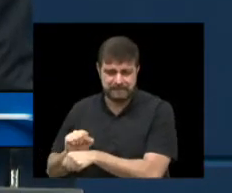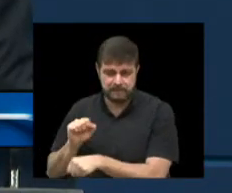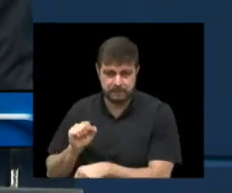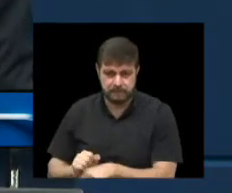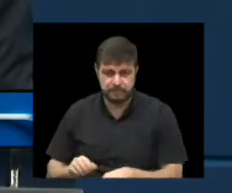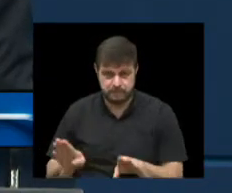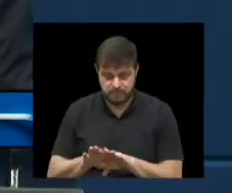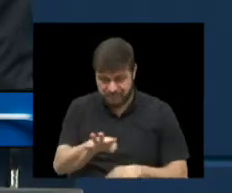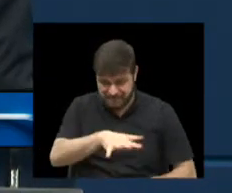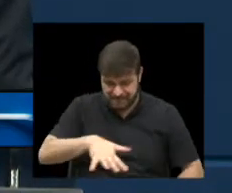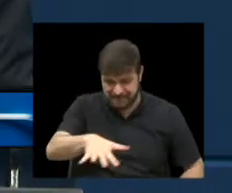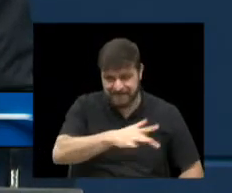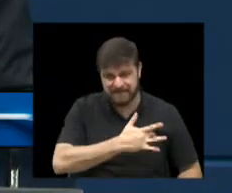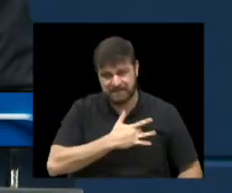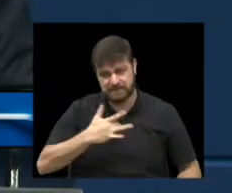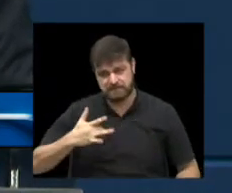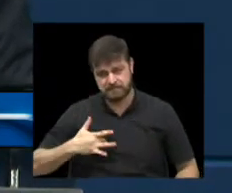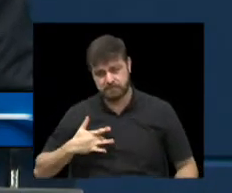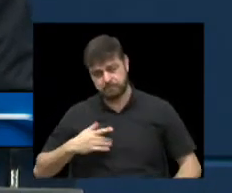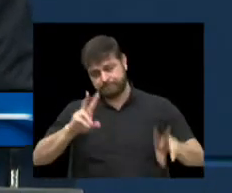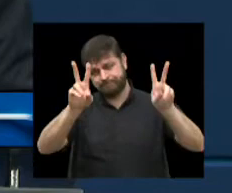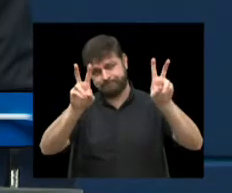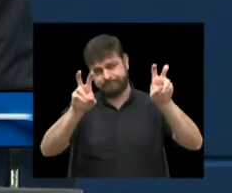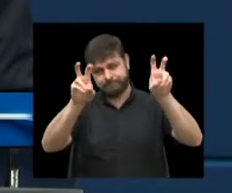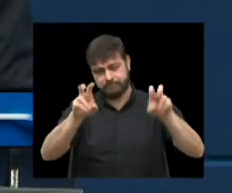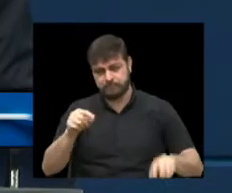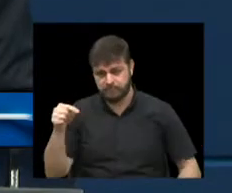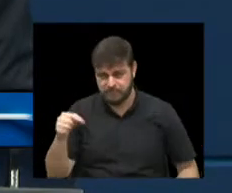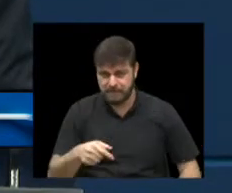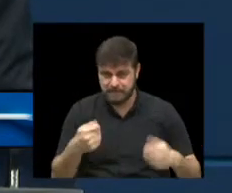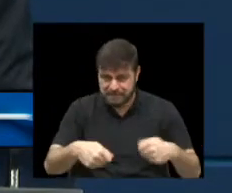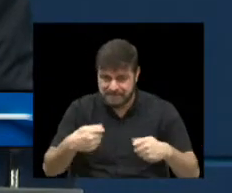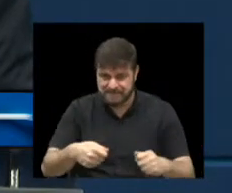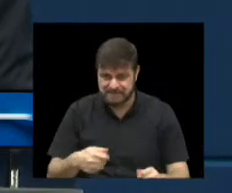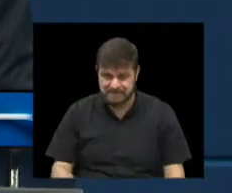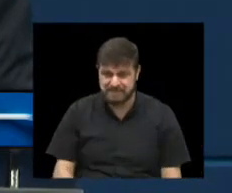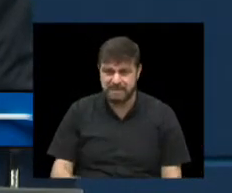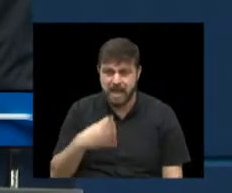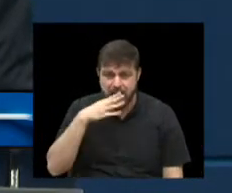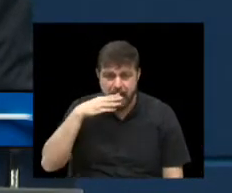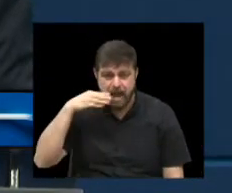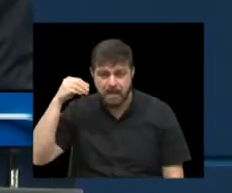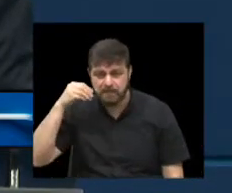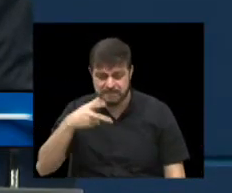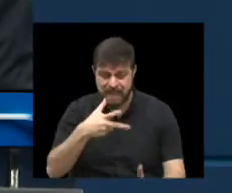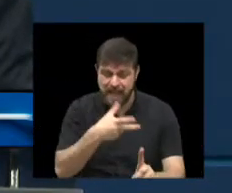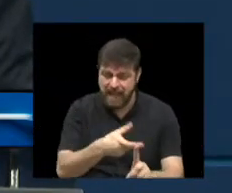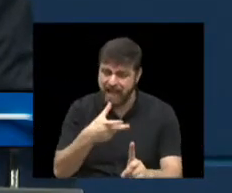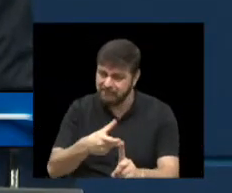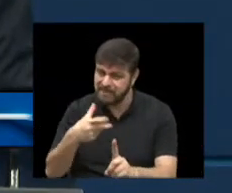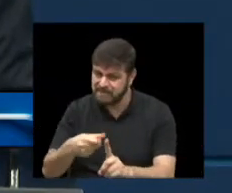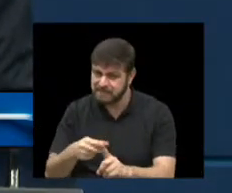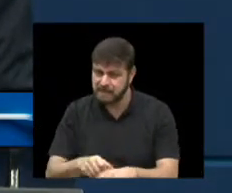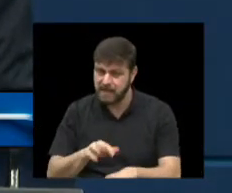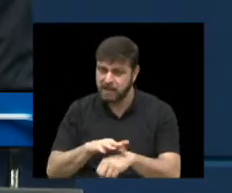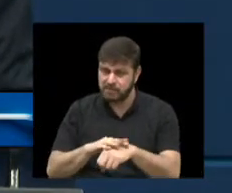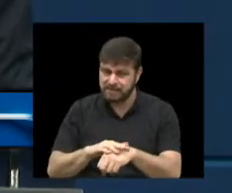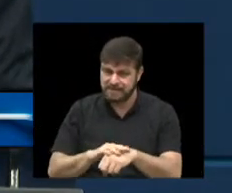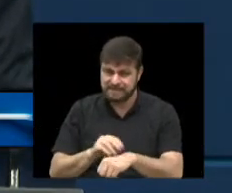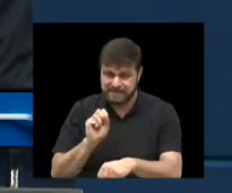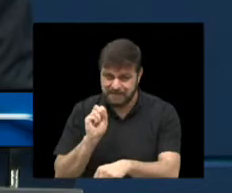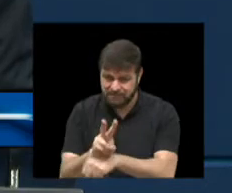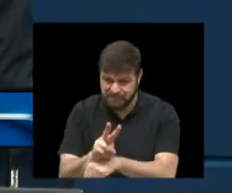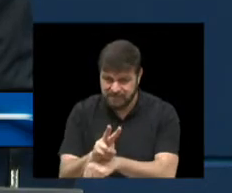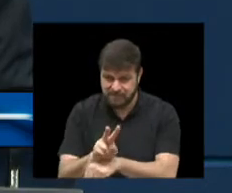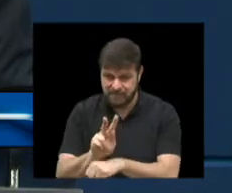na área de saúde, é relação à necessidade de vacinar adolescentes contra o HPV, um vírus que tem